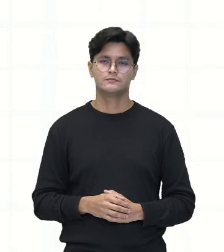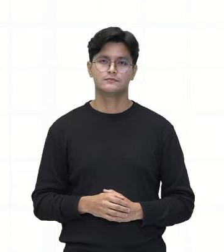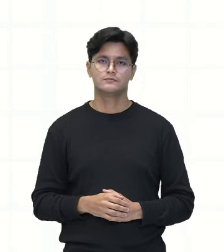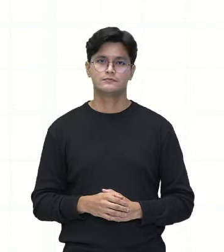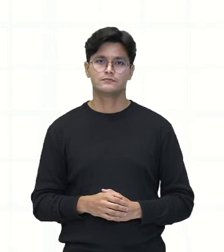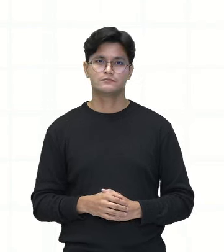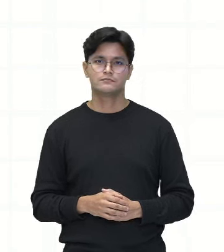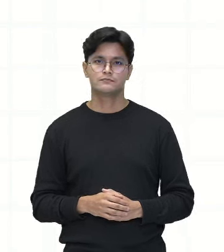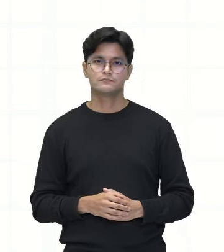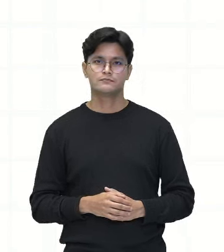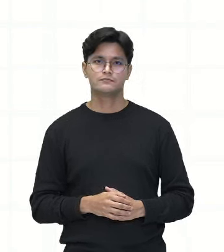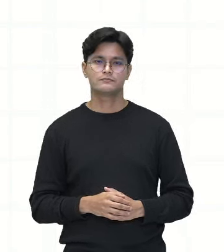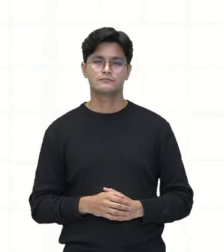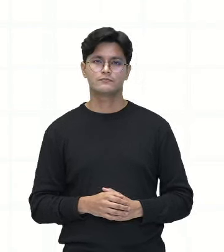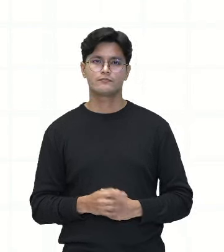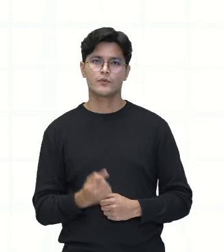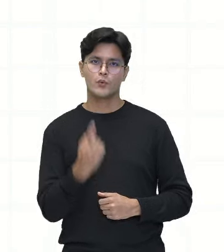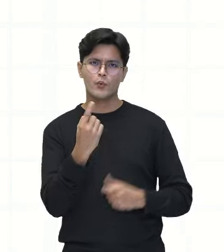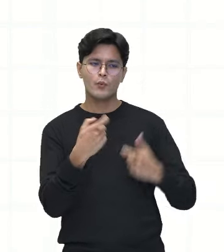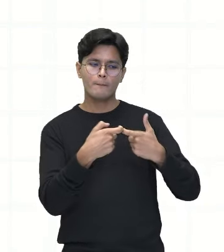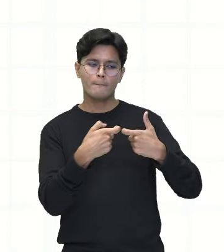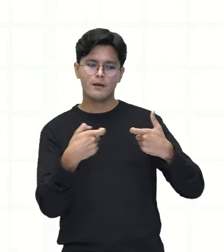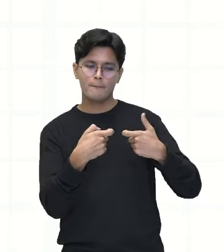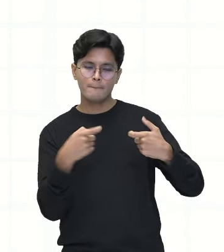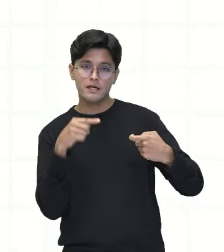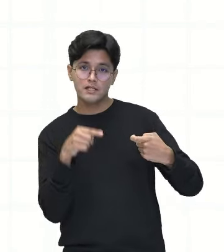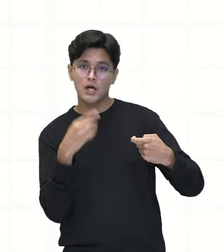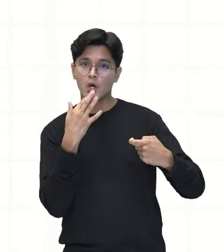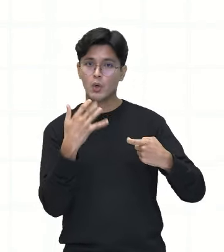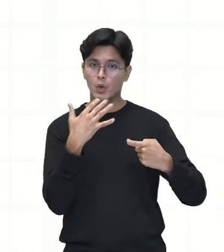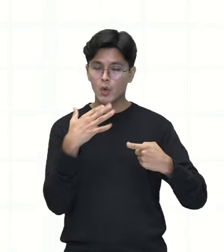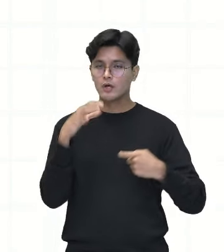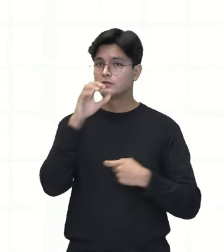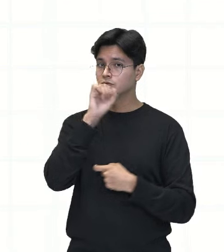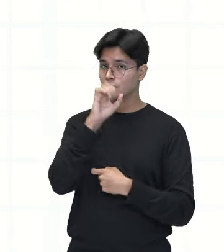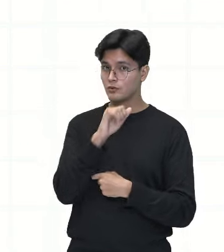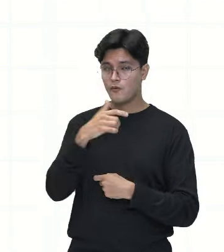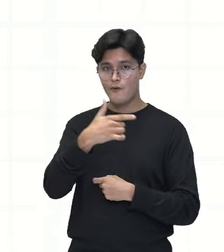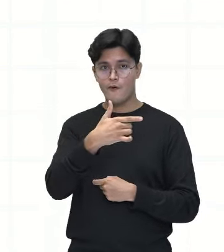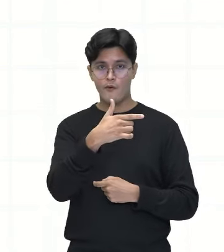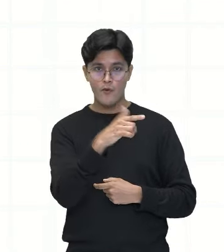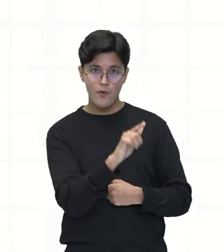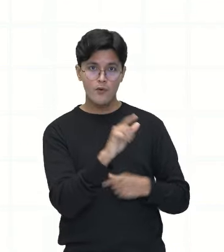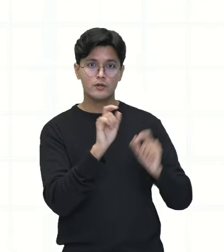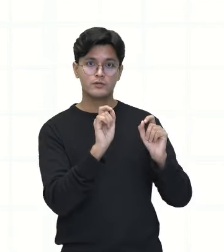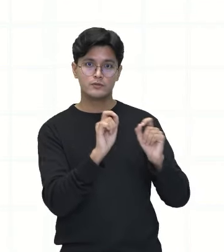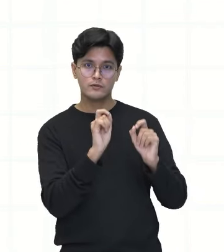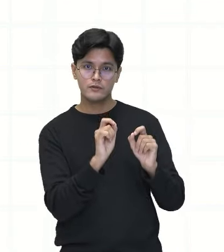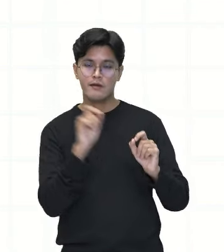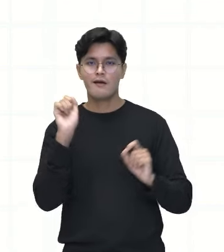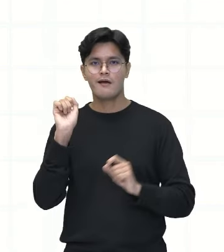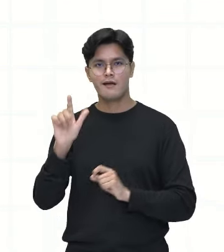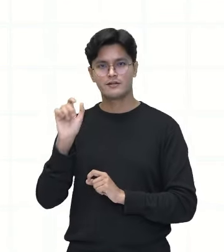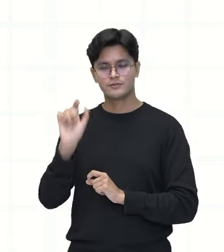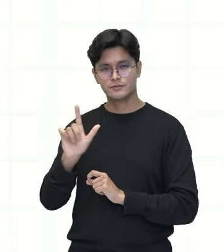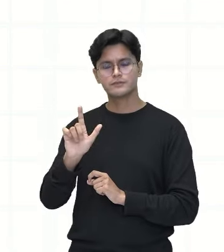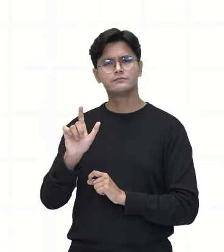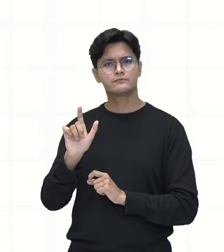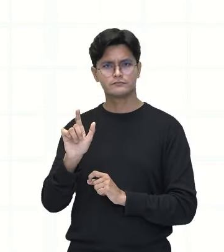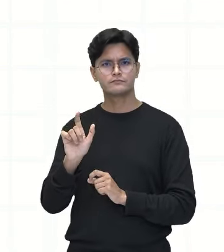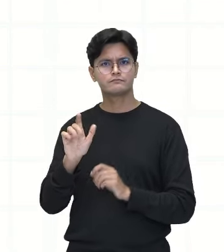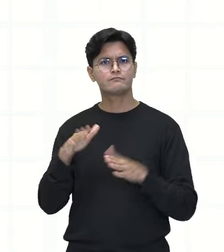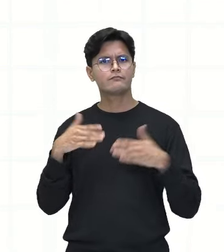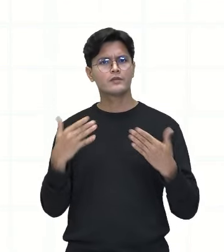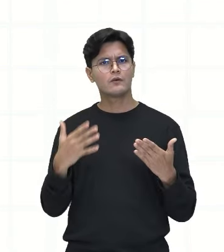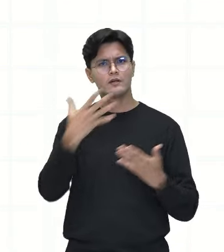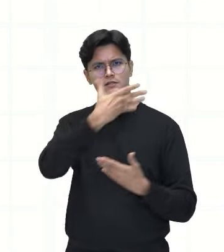dos pés dele, né, era orange e o outro era blue, azul. Então, o que ela